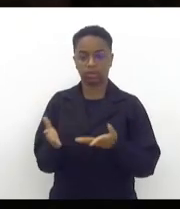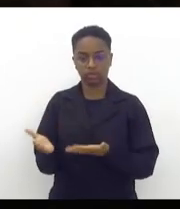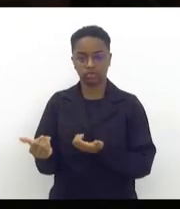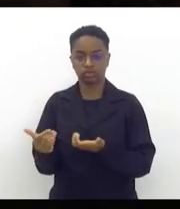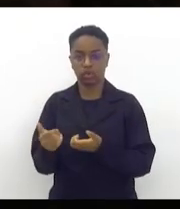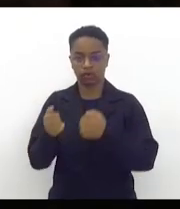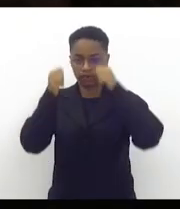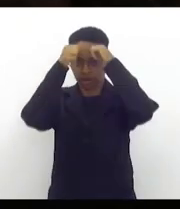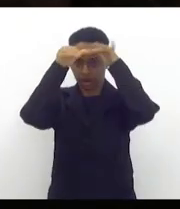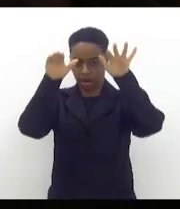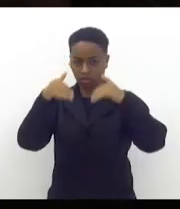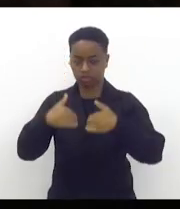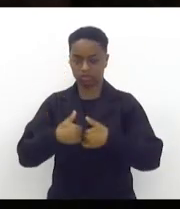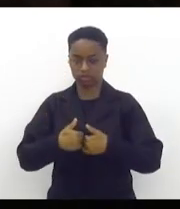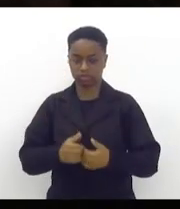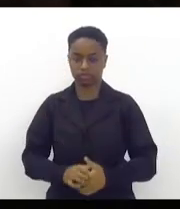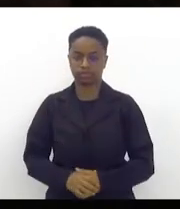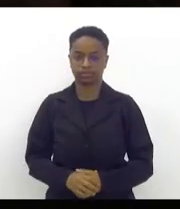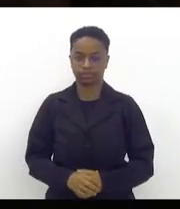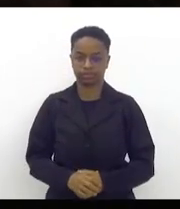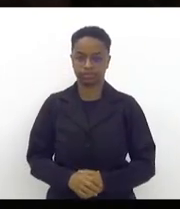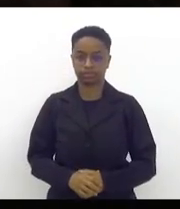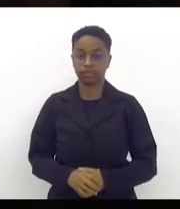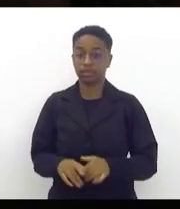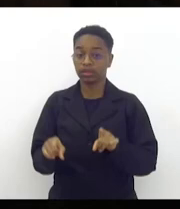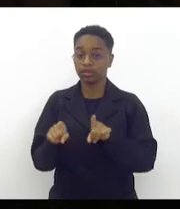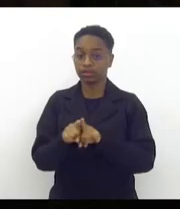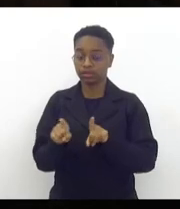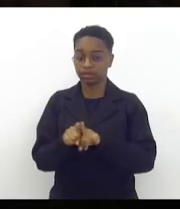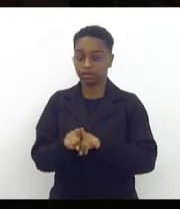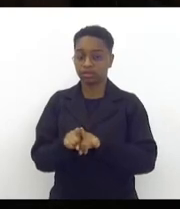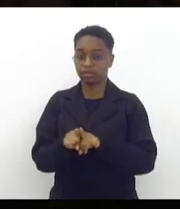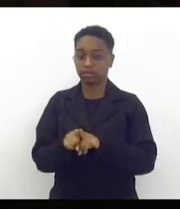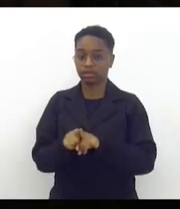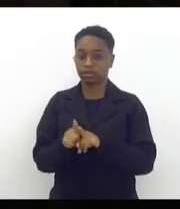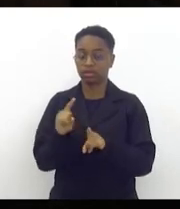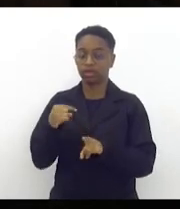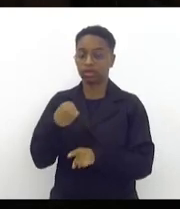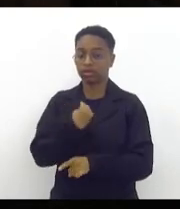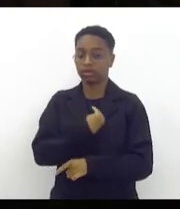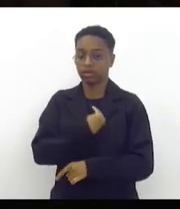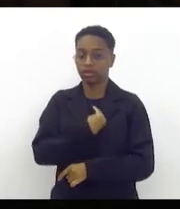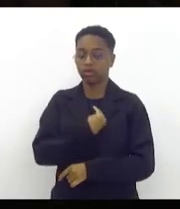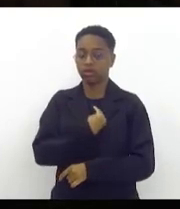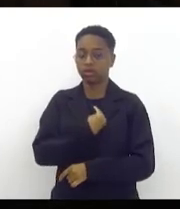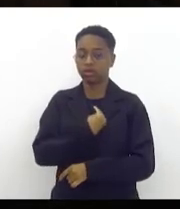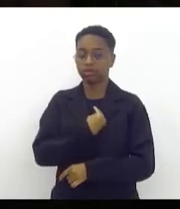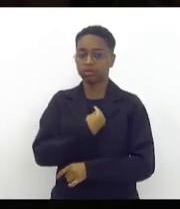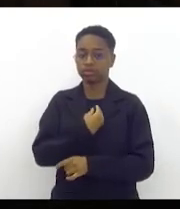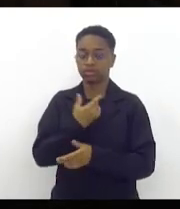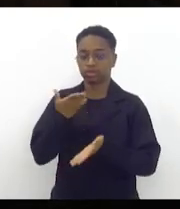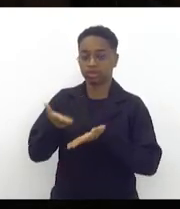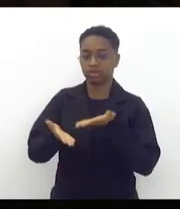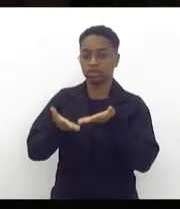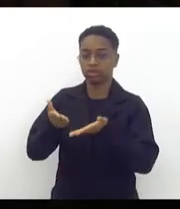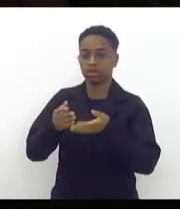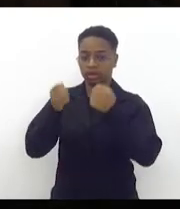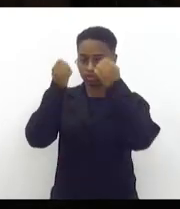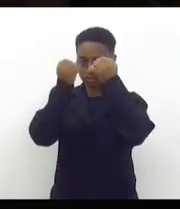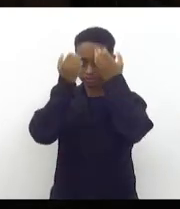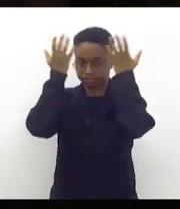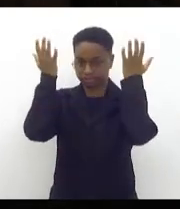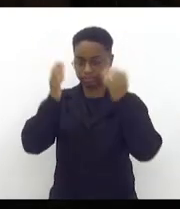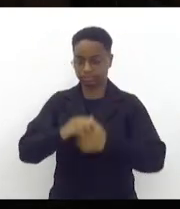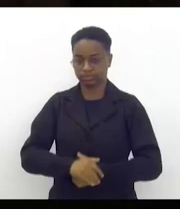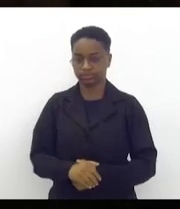com transtorno do espectro autista e também aqueles que detêm o transtorno de déficit de atenção com